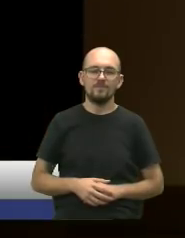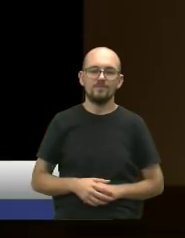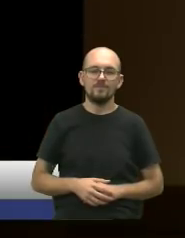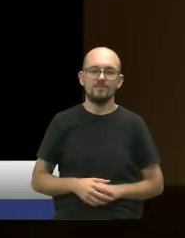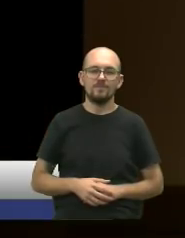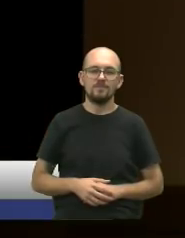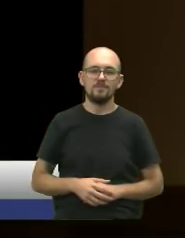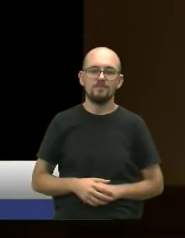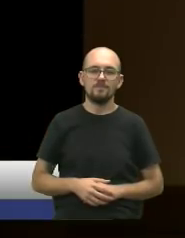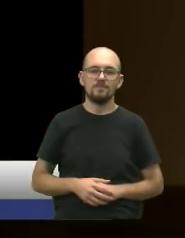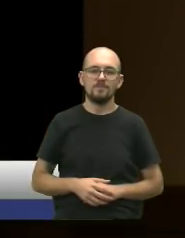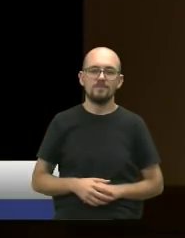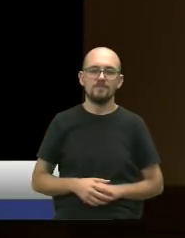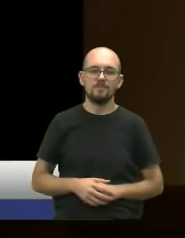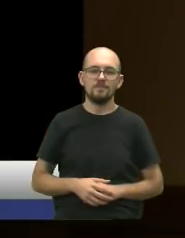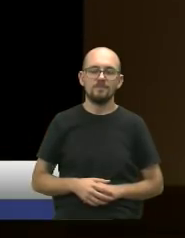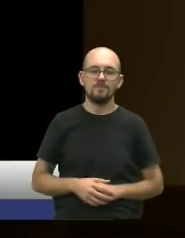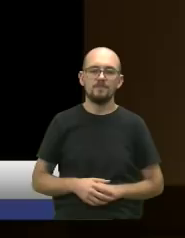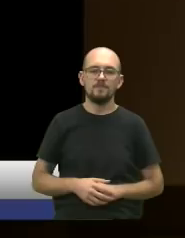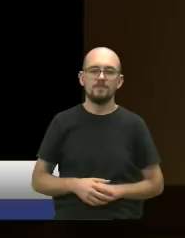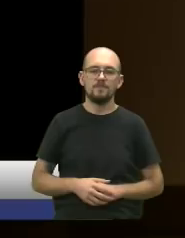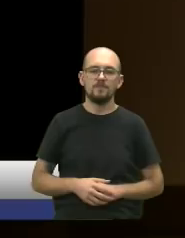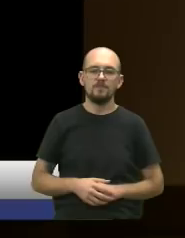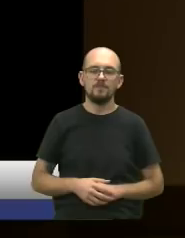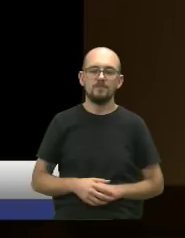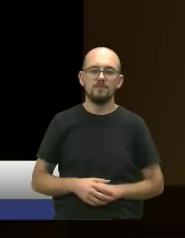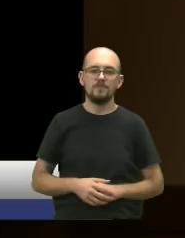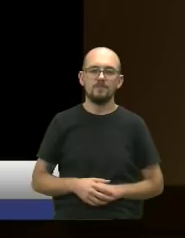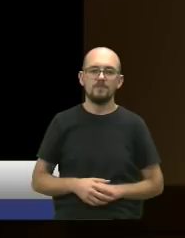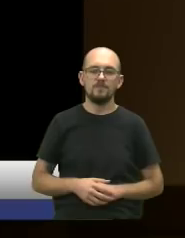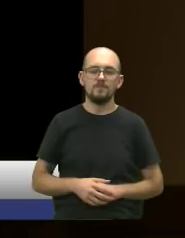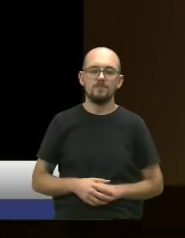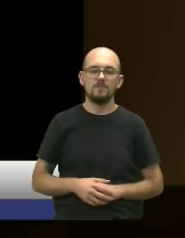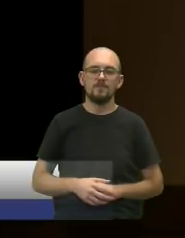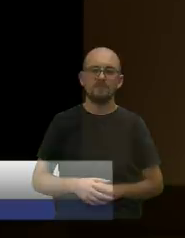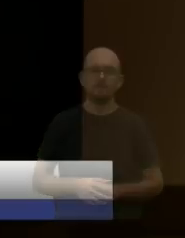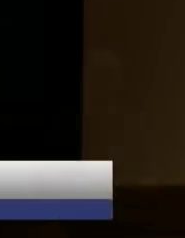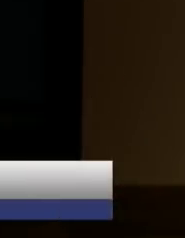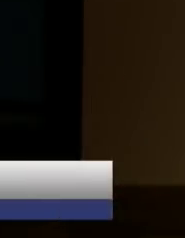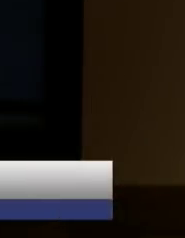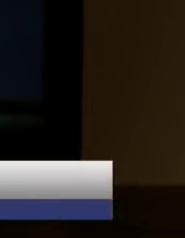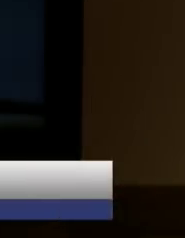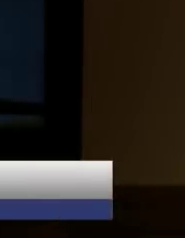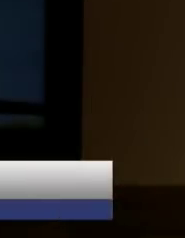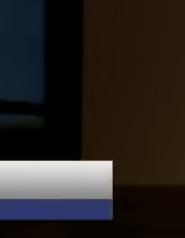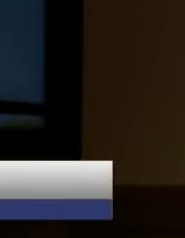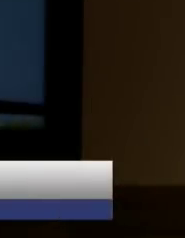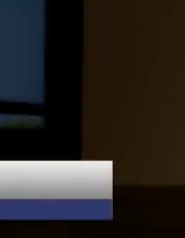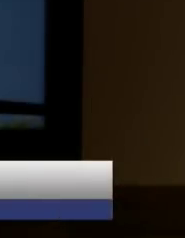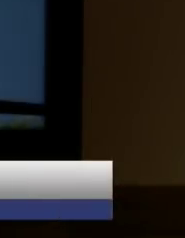São Paulo cantado pela Inesita. Lampião de gás,